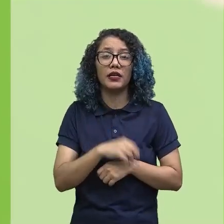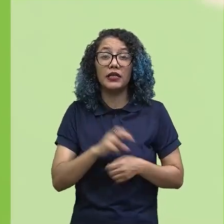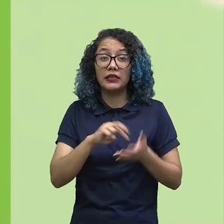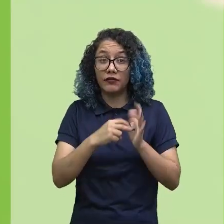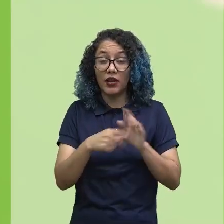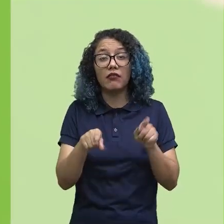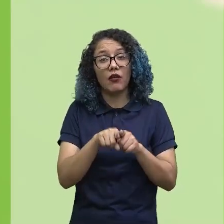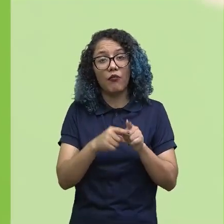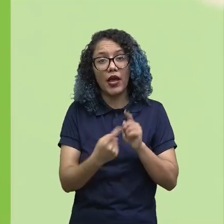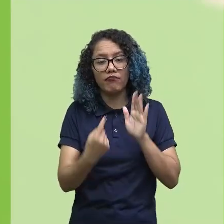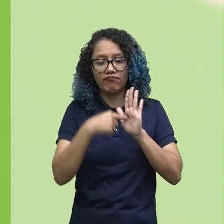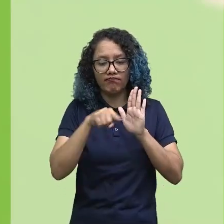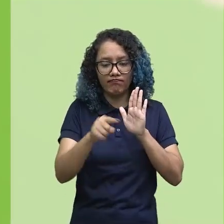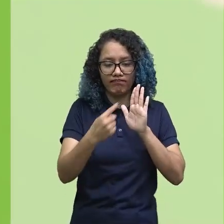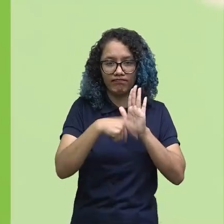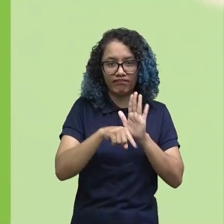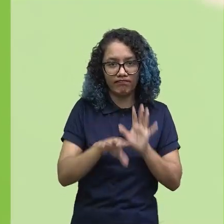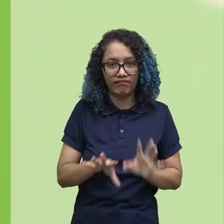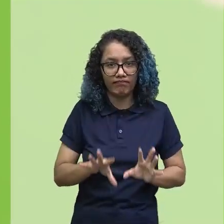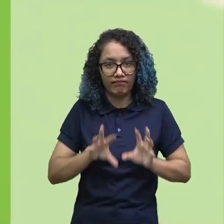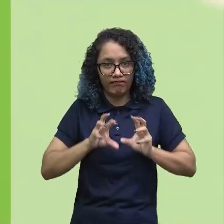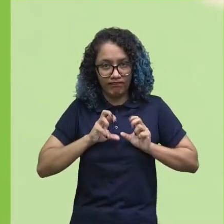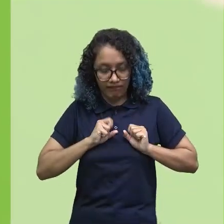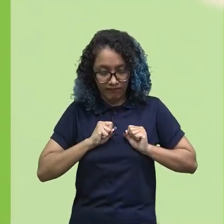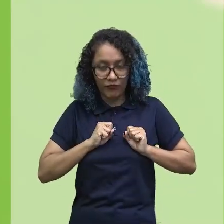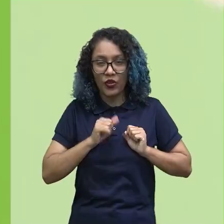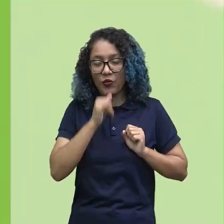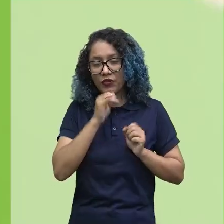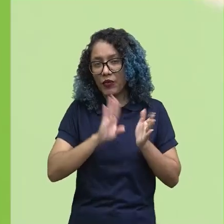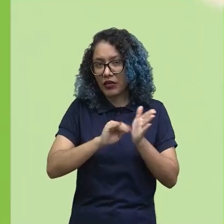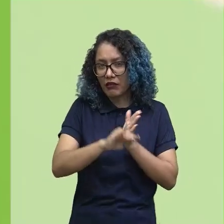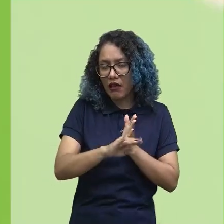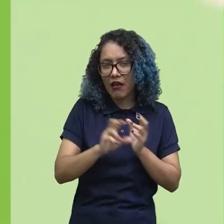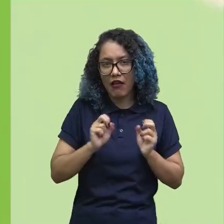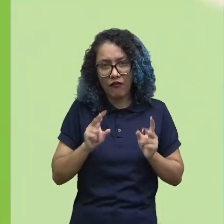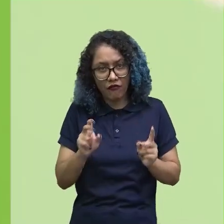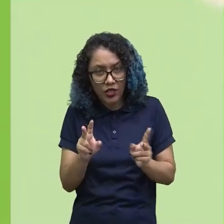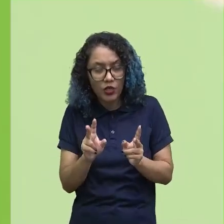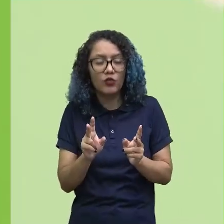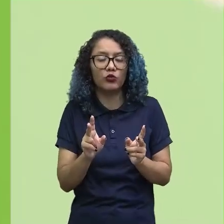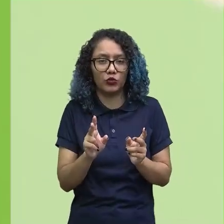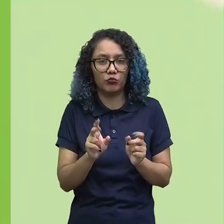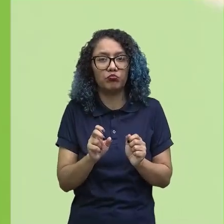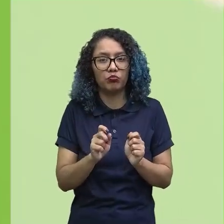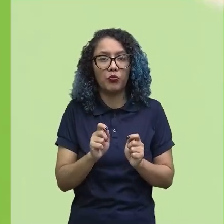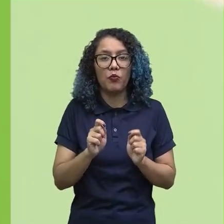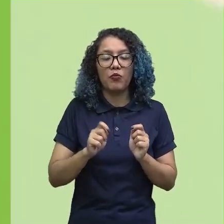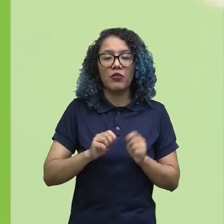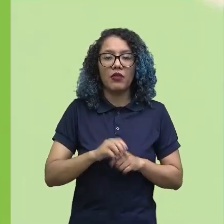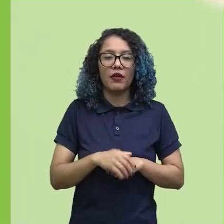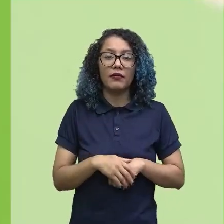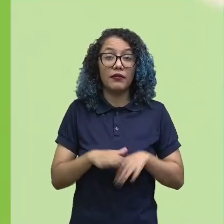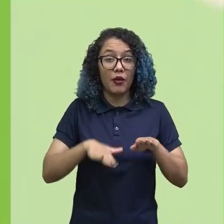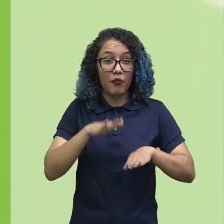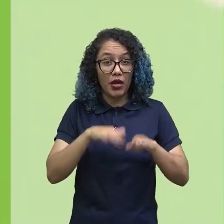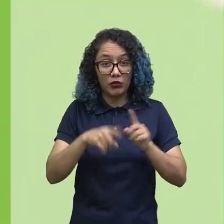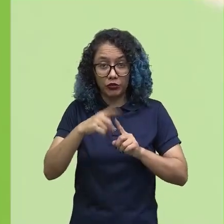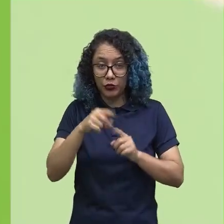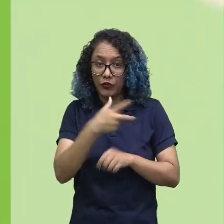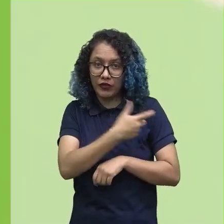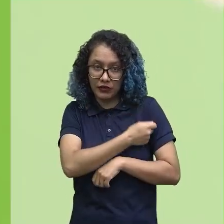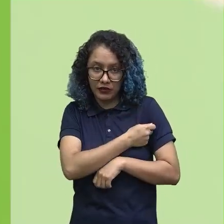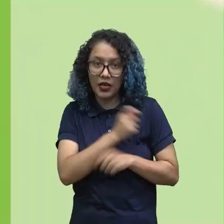adquirir imunidade contra ali algumas bactérias ou vírus específicos, né? Depende ali do tipo de vacina que a gente está